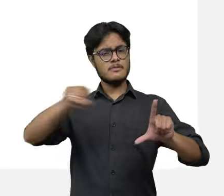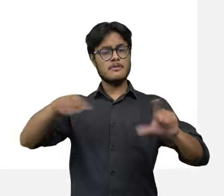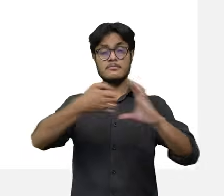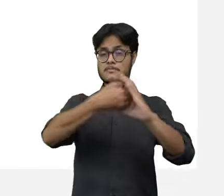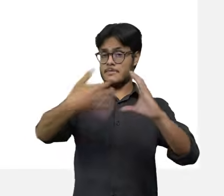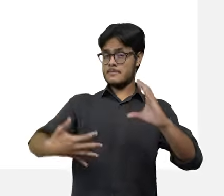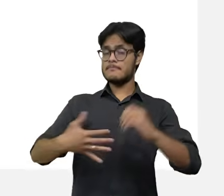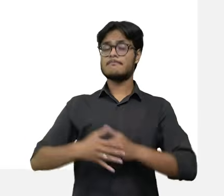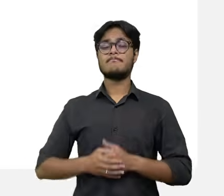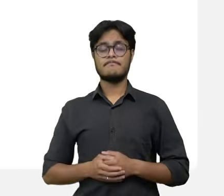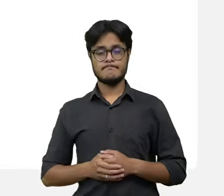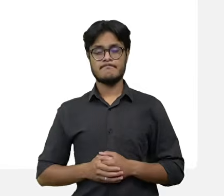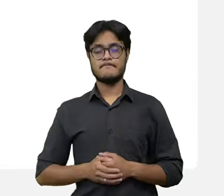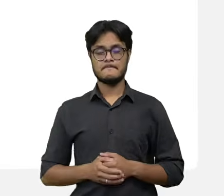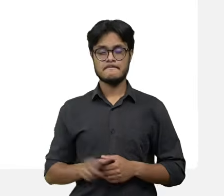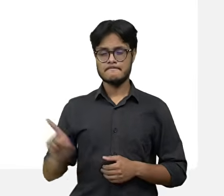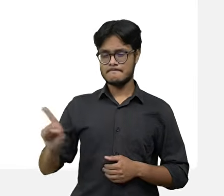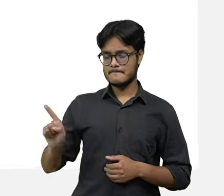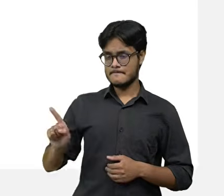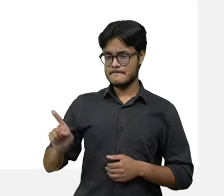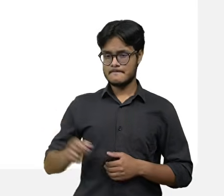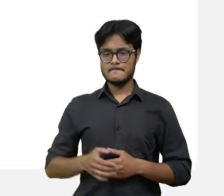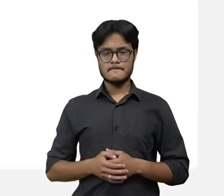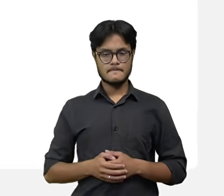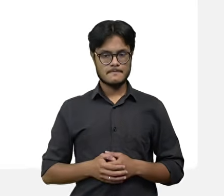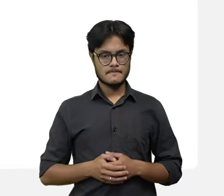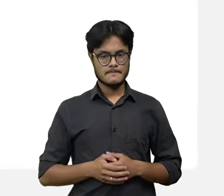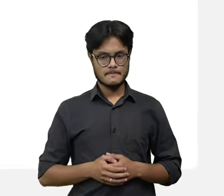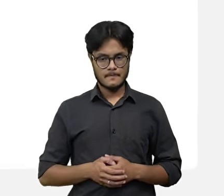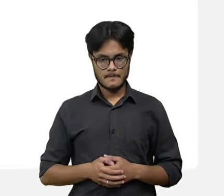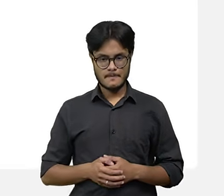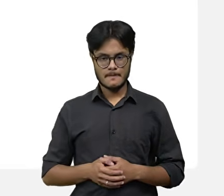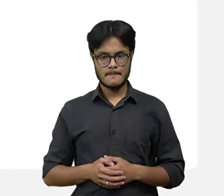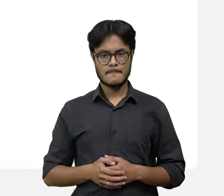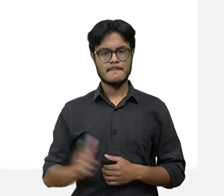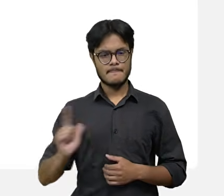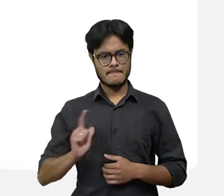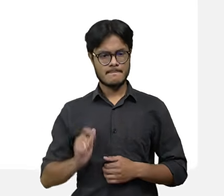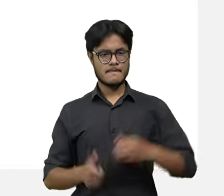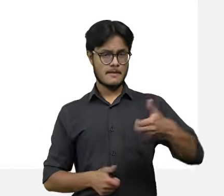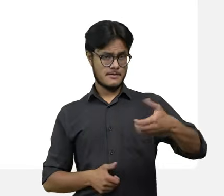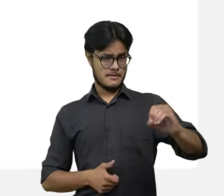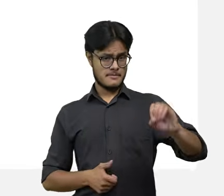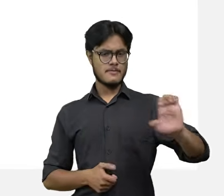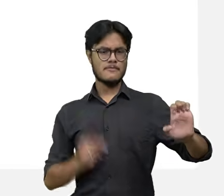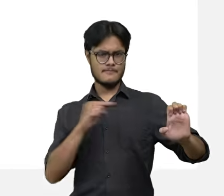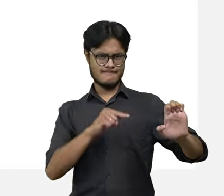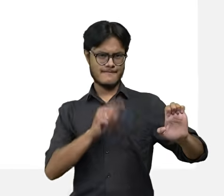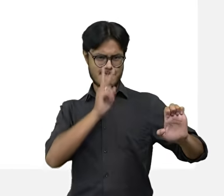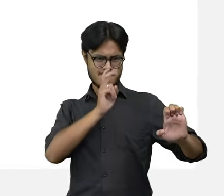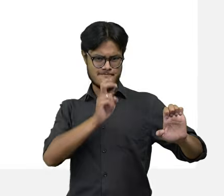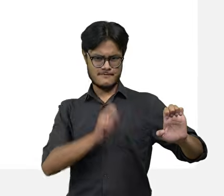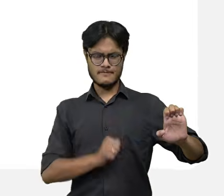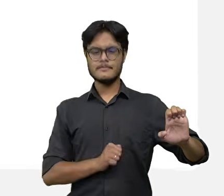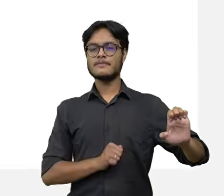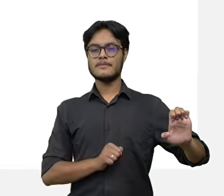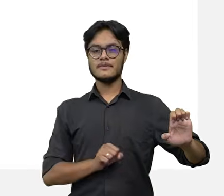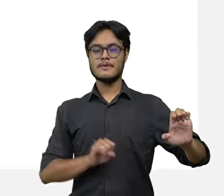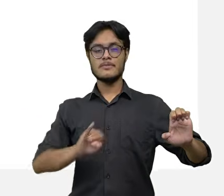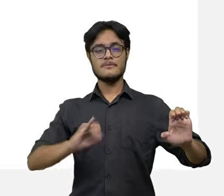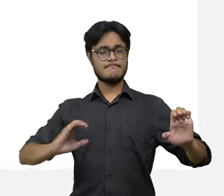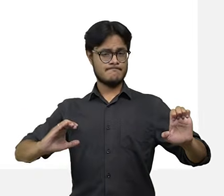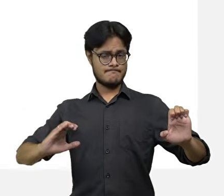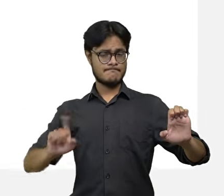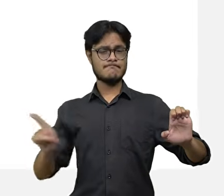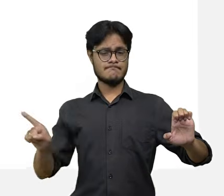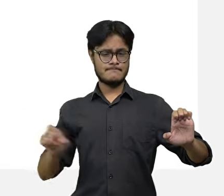curva característica desse gerador real. Aqui eu tenho a força eletromotriz e aqui eu tenho o ICC, galera,